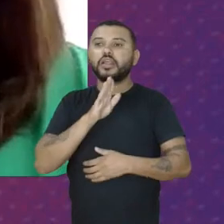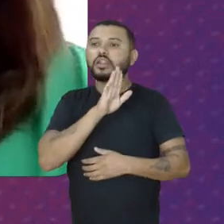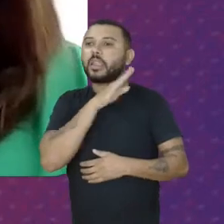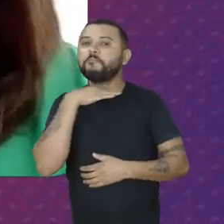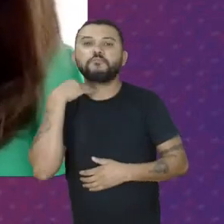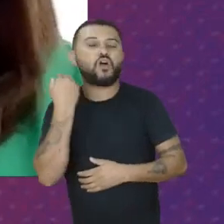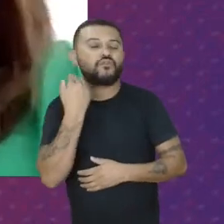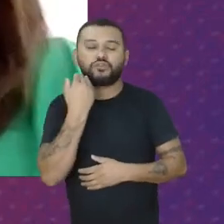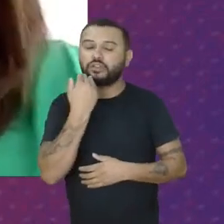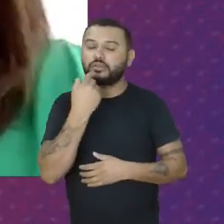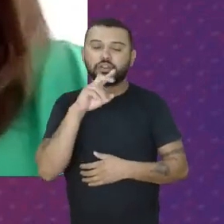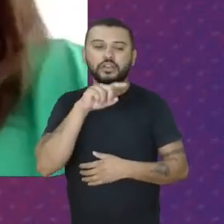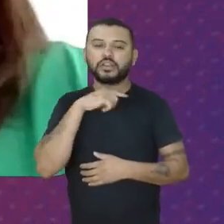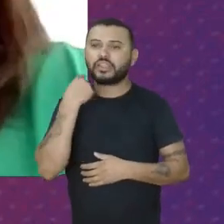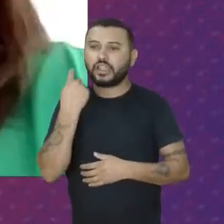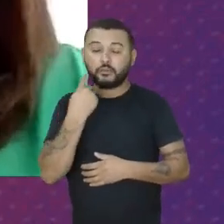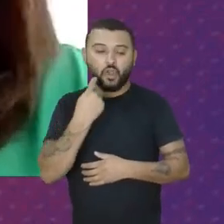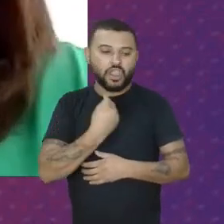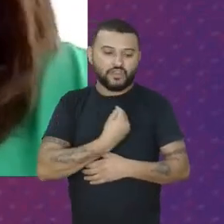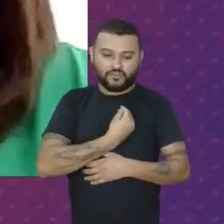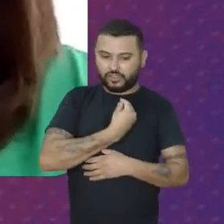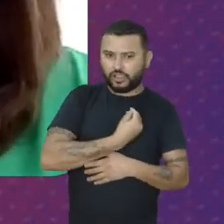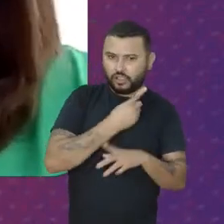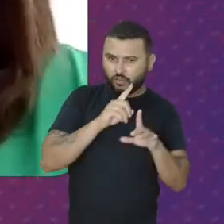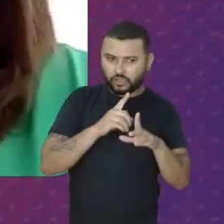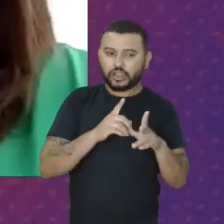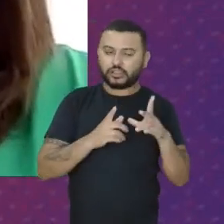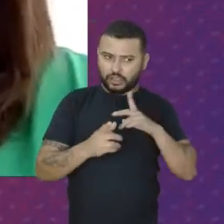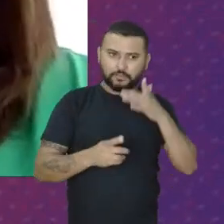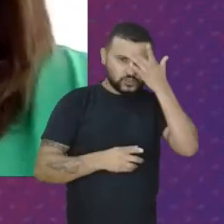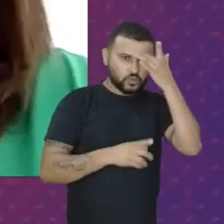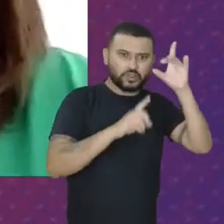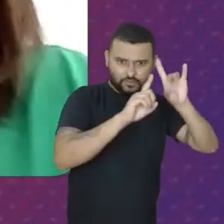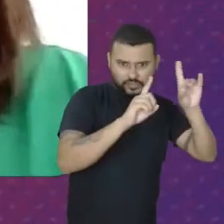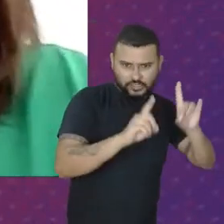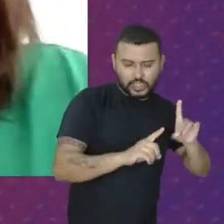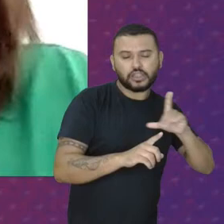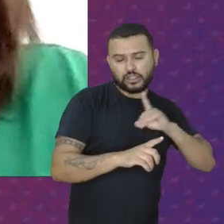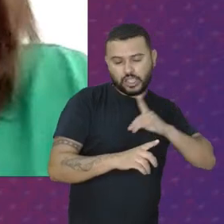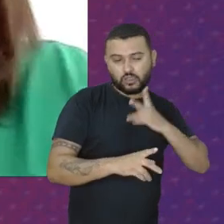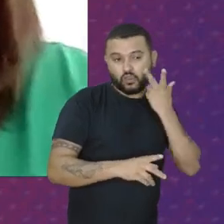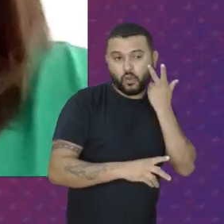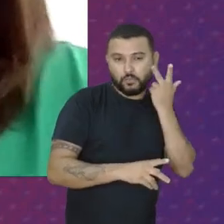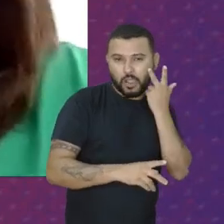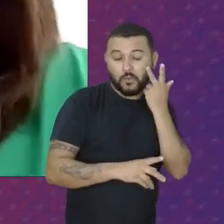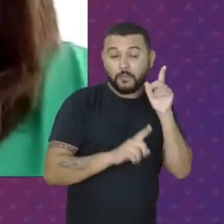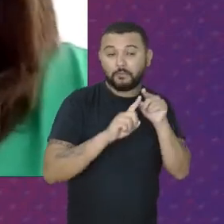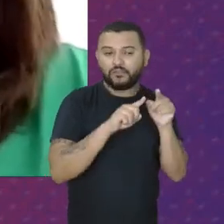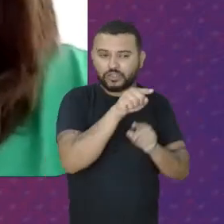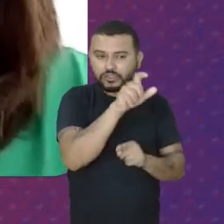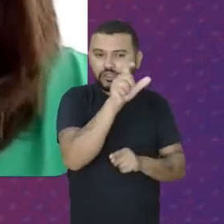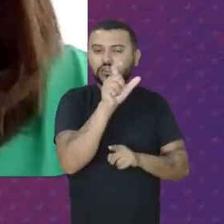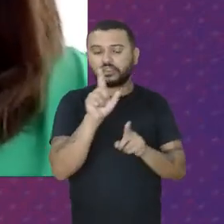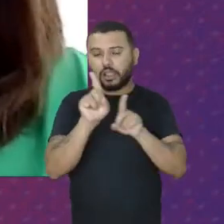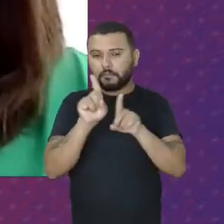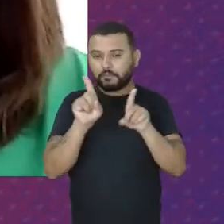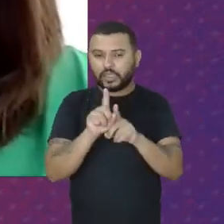vida. Todas as pessoas têm dificuldades e têm atalhos. Você talvez mais do que qualquer